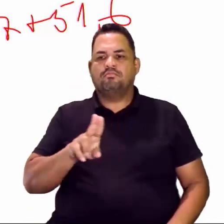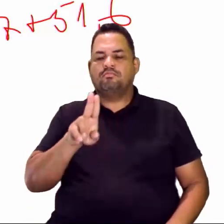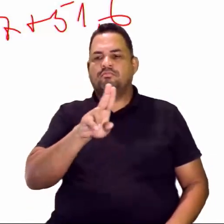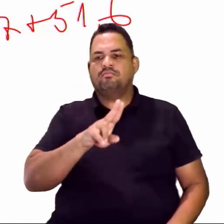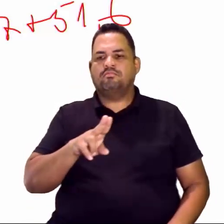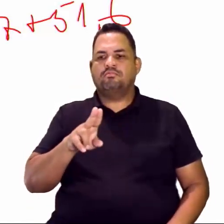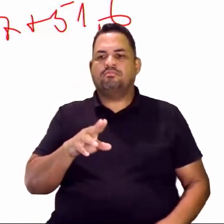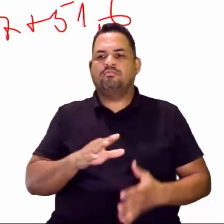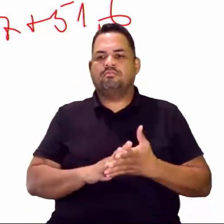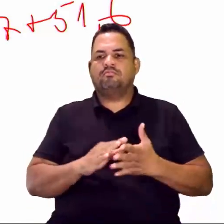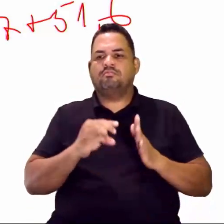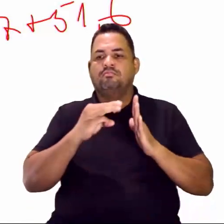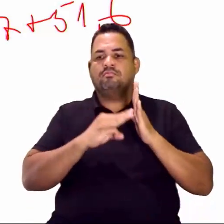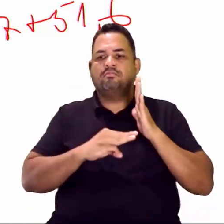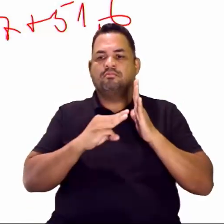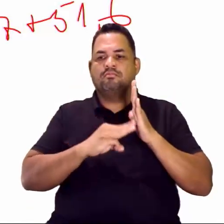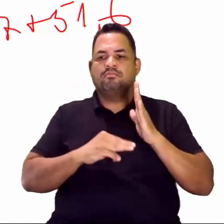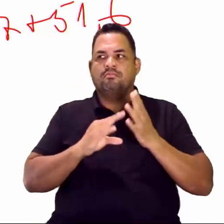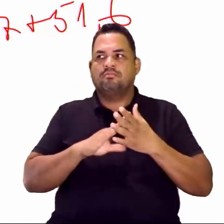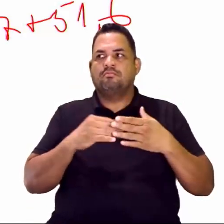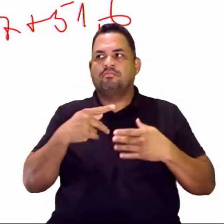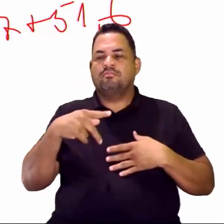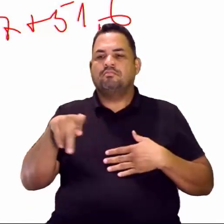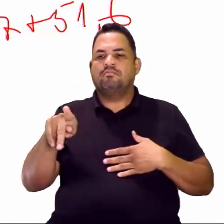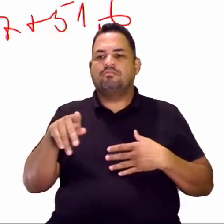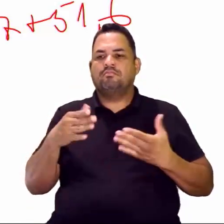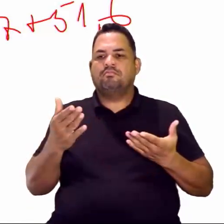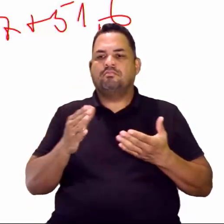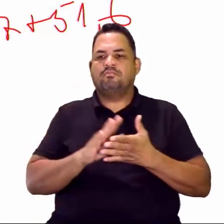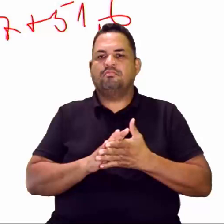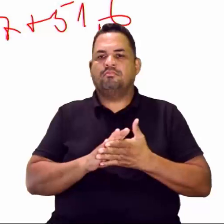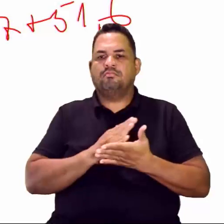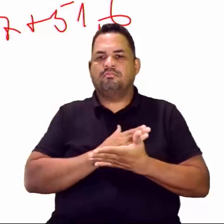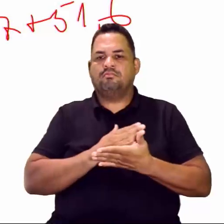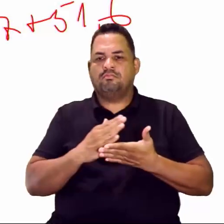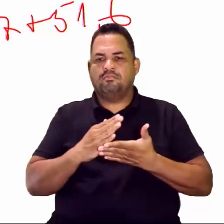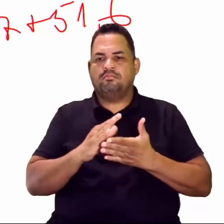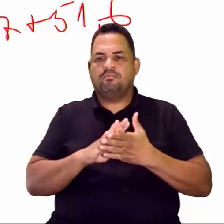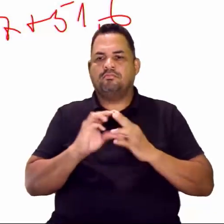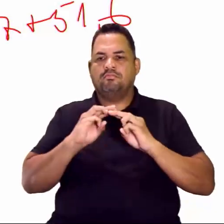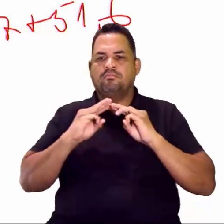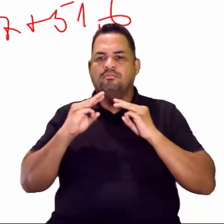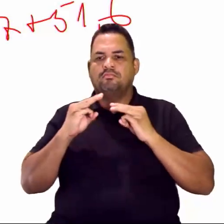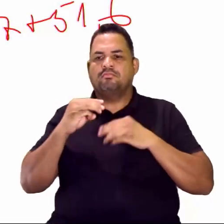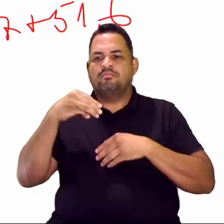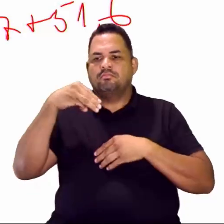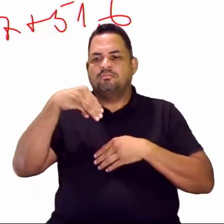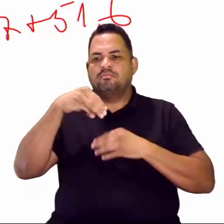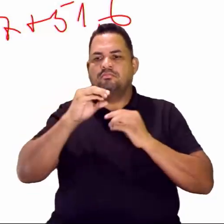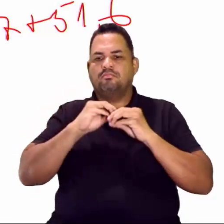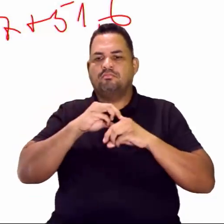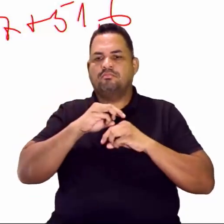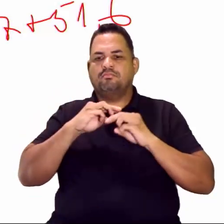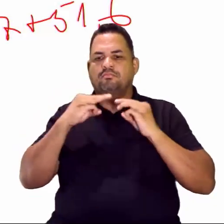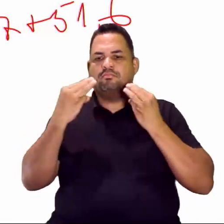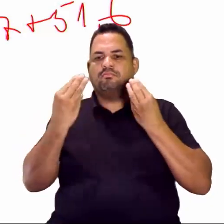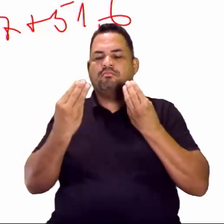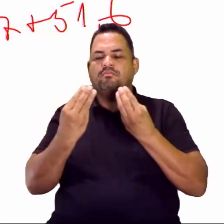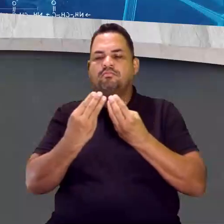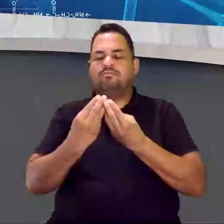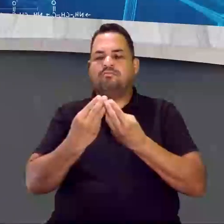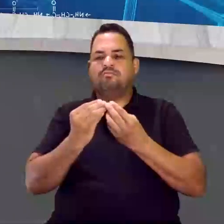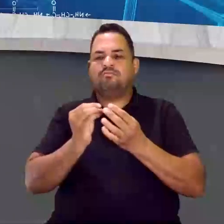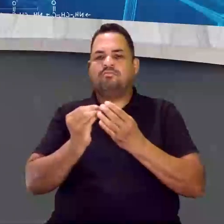utilizamos esse método para, a partir da massa molecular ou da